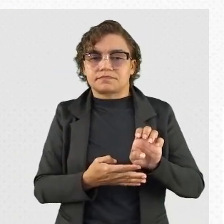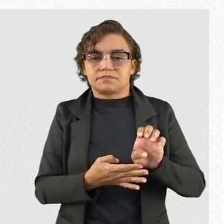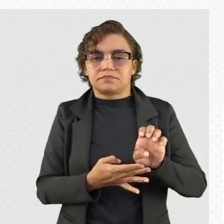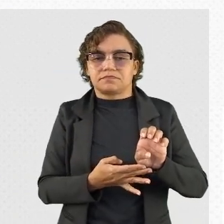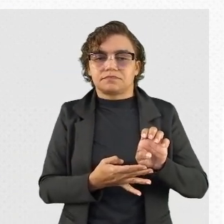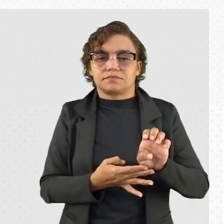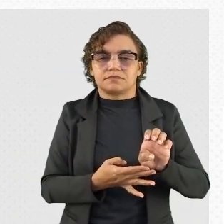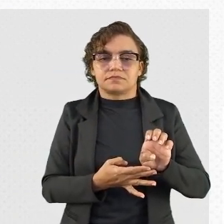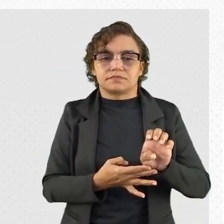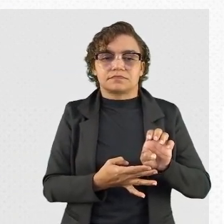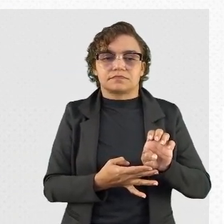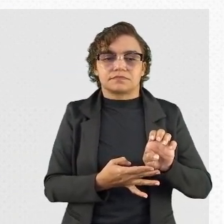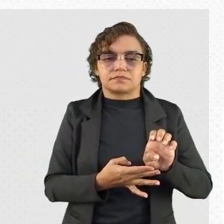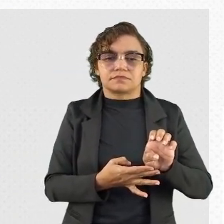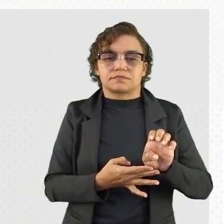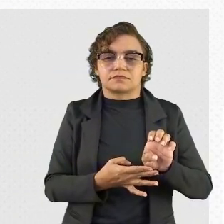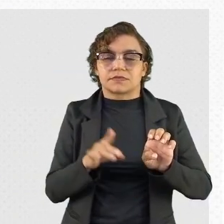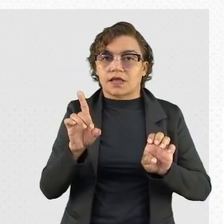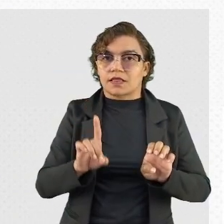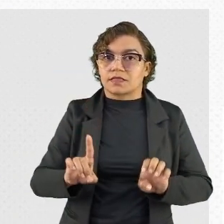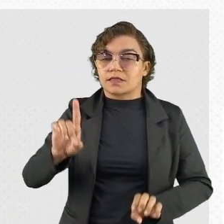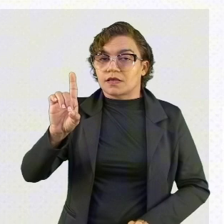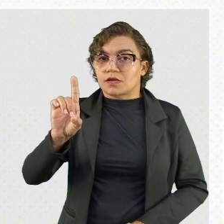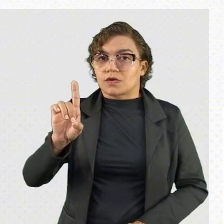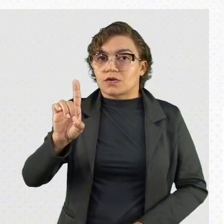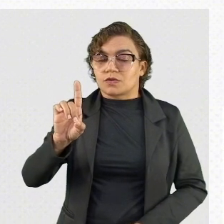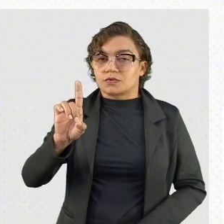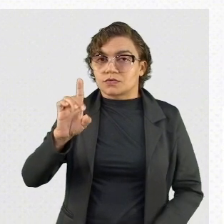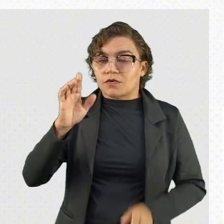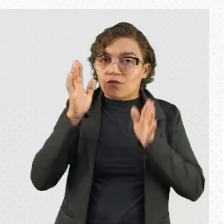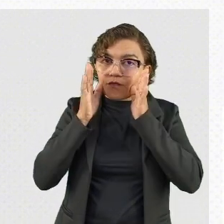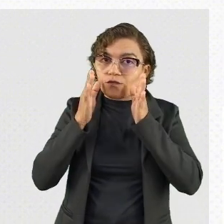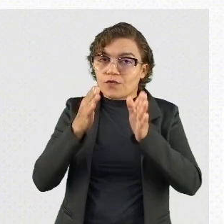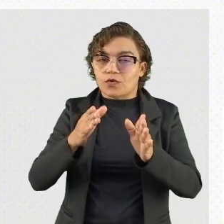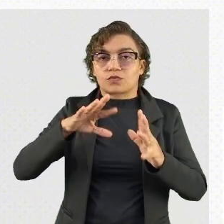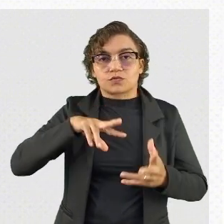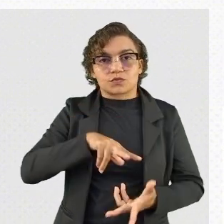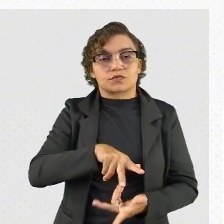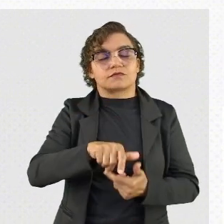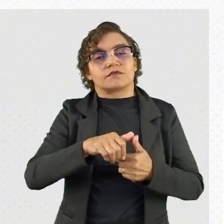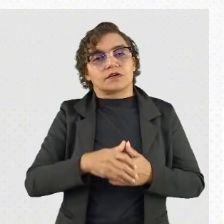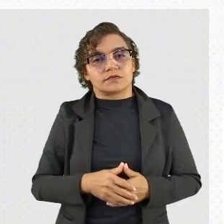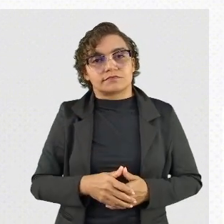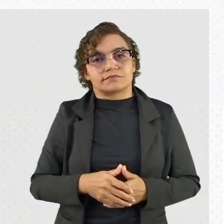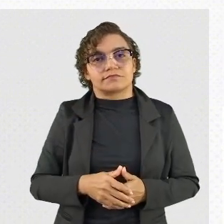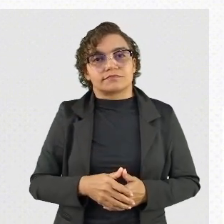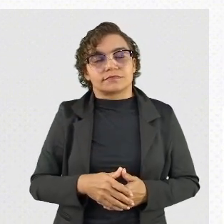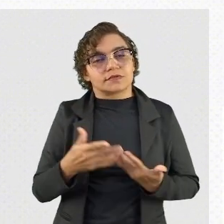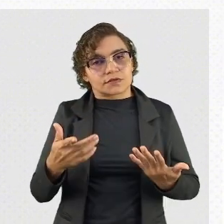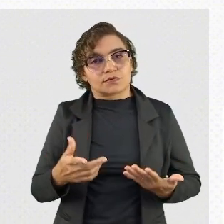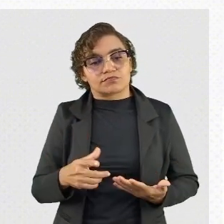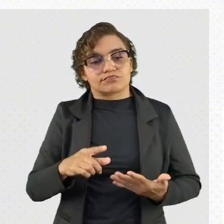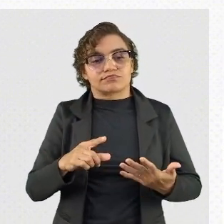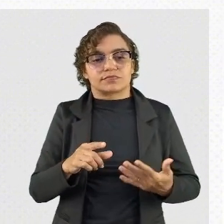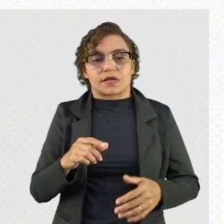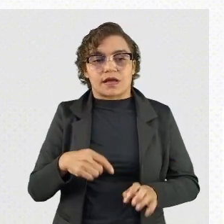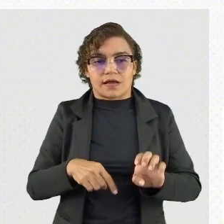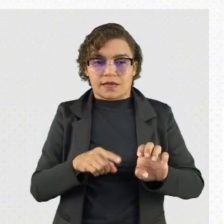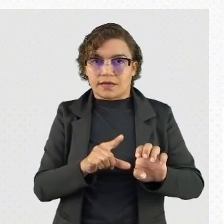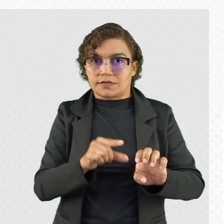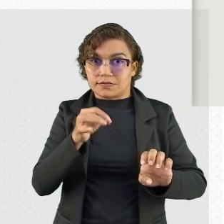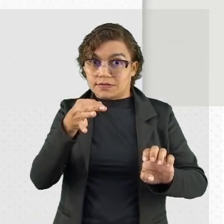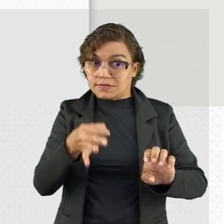considera Deus como centro do universo. Até aqui, essa alternativa está correta. E acredito que só tem essas alternativas